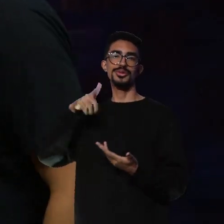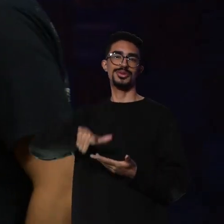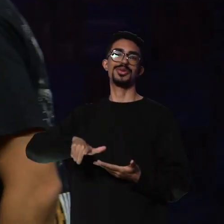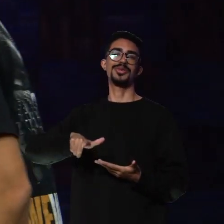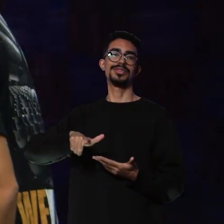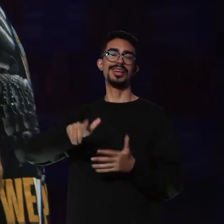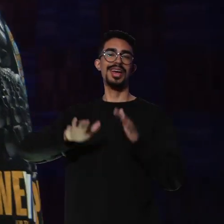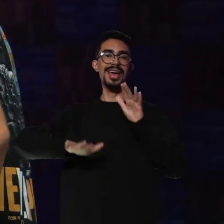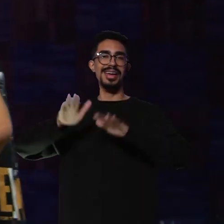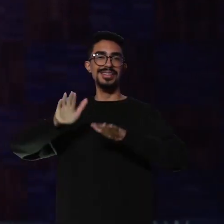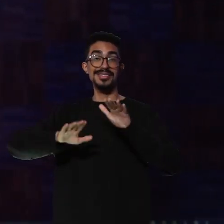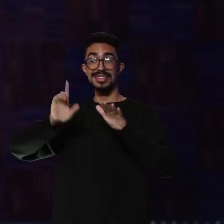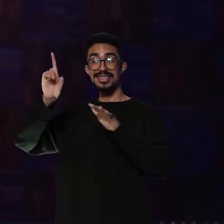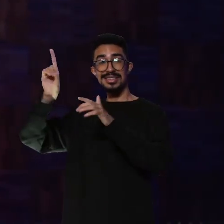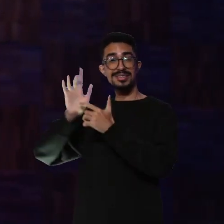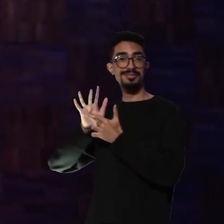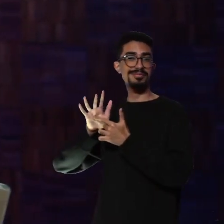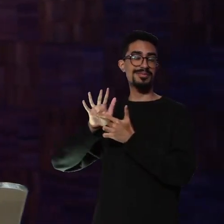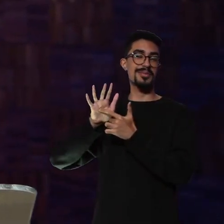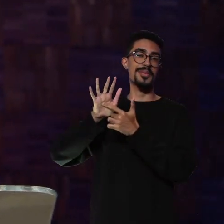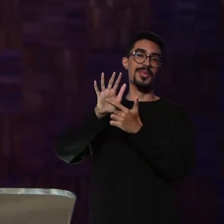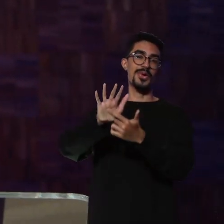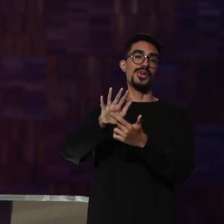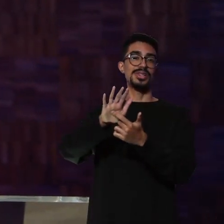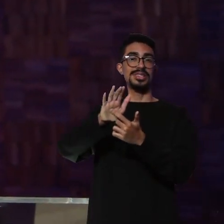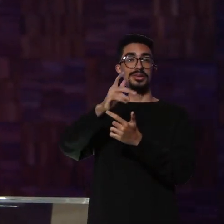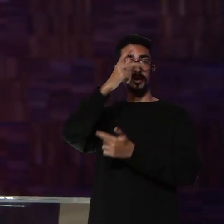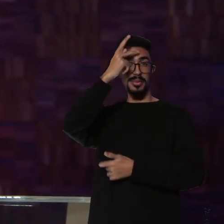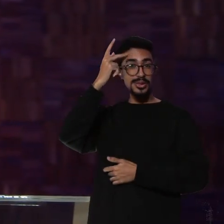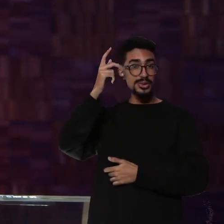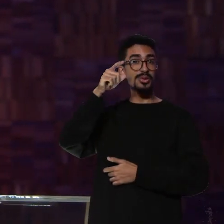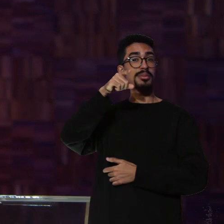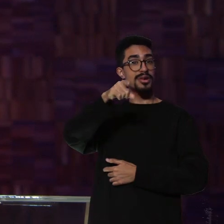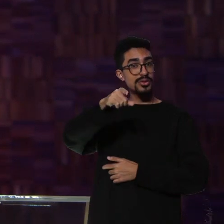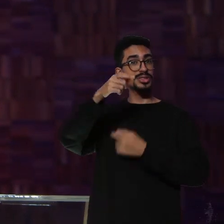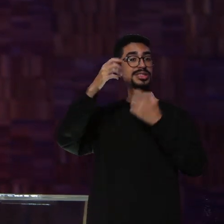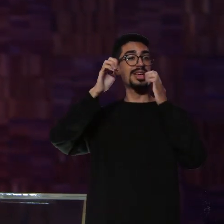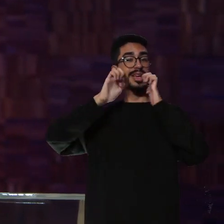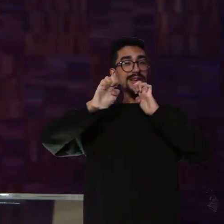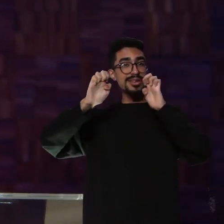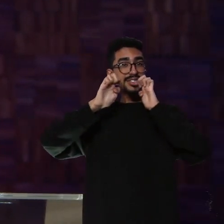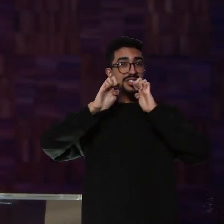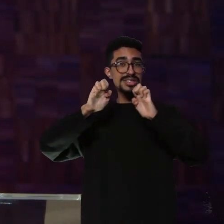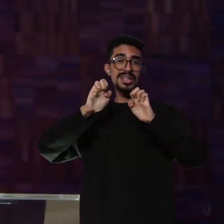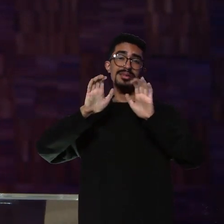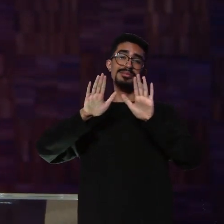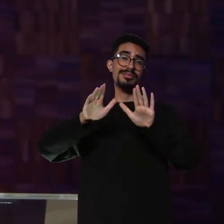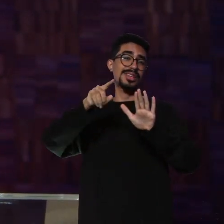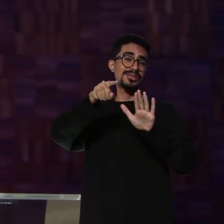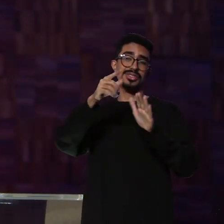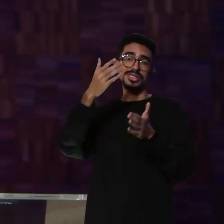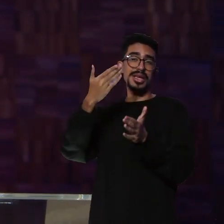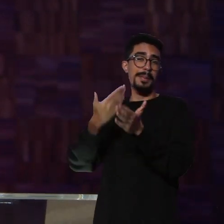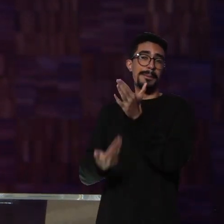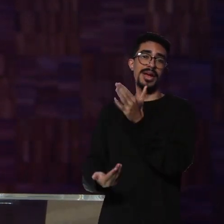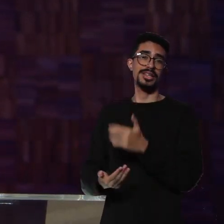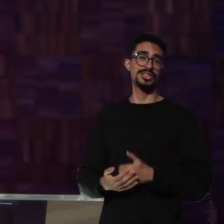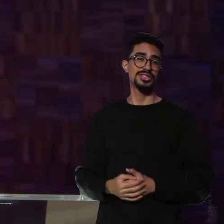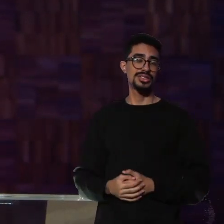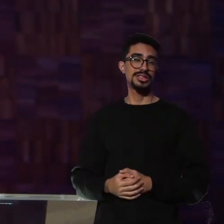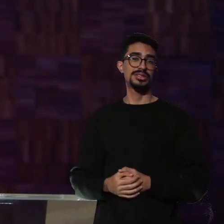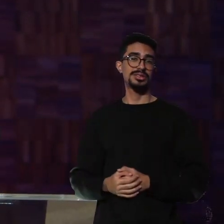coloca aquela pessoa que a gente queria poder investir sentada exatamente do nosso lado. Mas quais são as